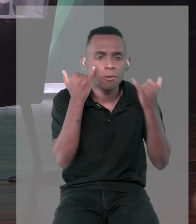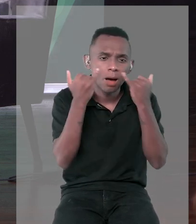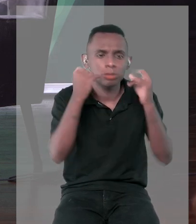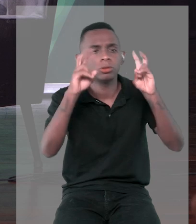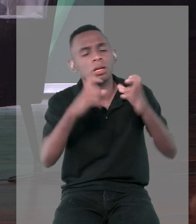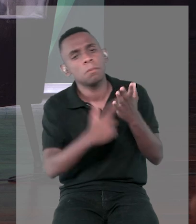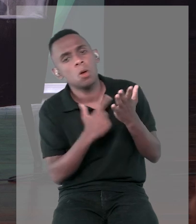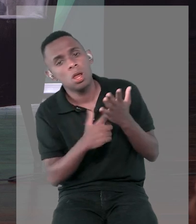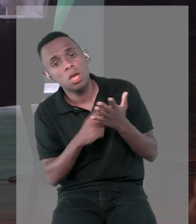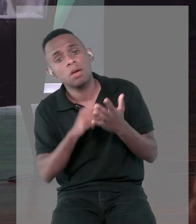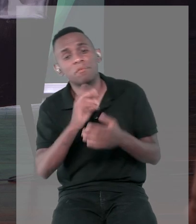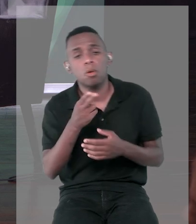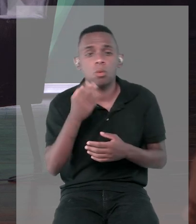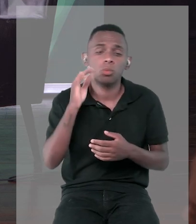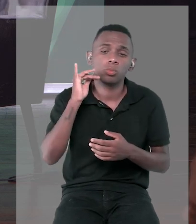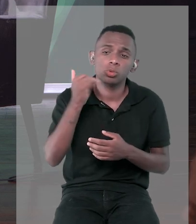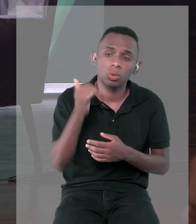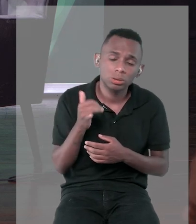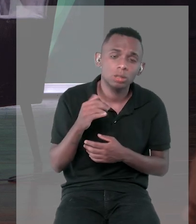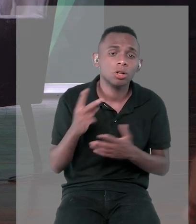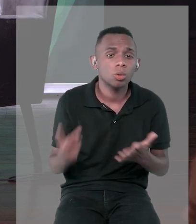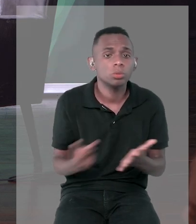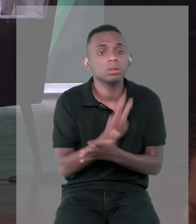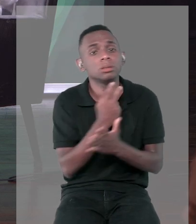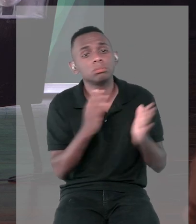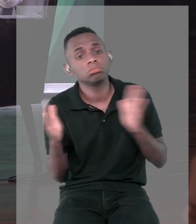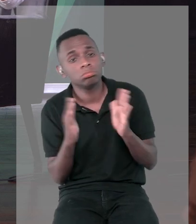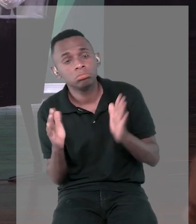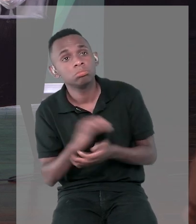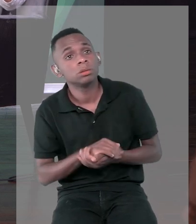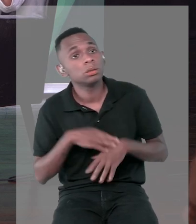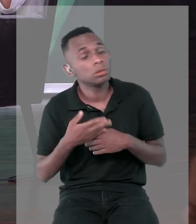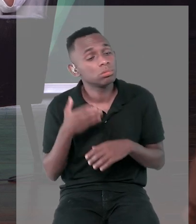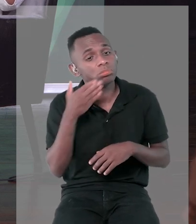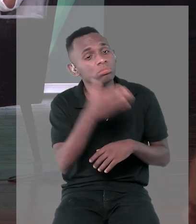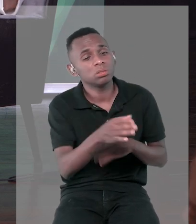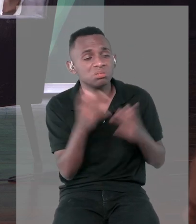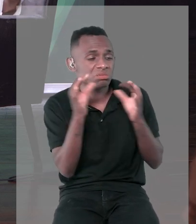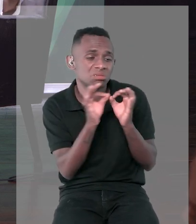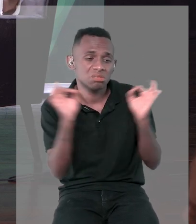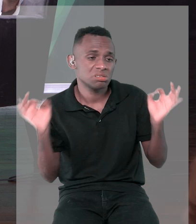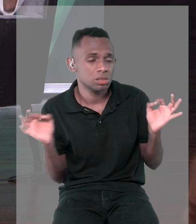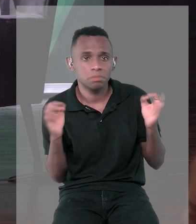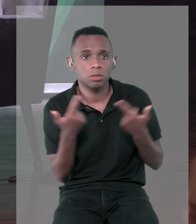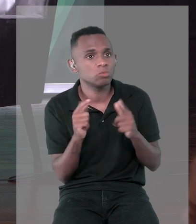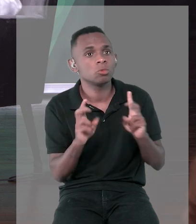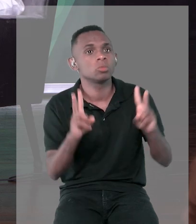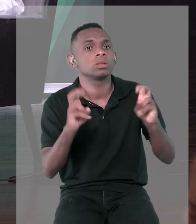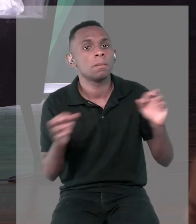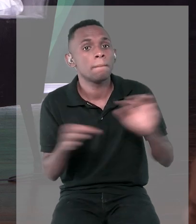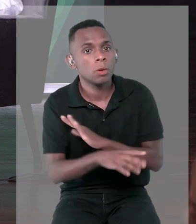um livro, sabe? Ter uma historinha sobre o que aconteceu aqui e acolá. Então, eles iam desarmados, eles não tinham